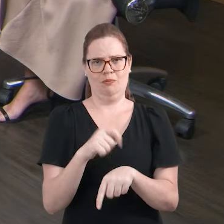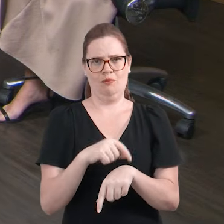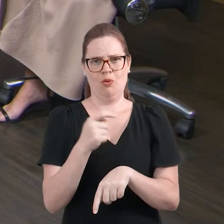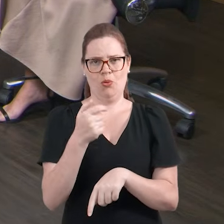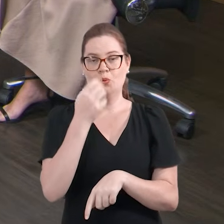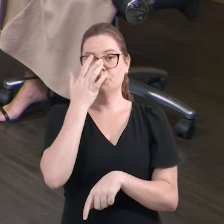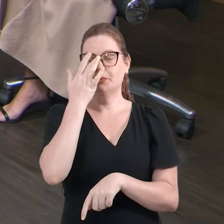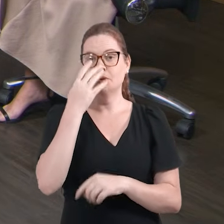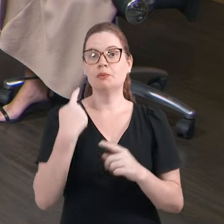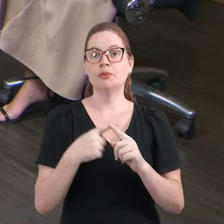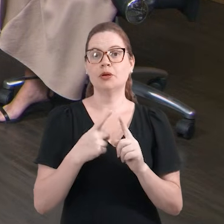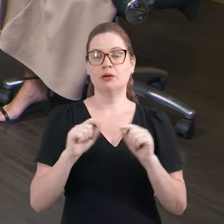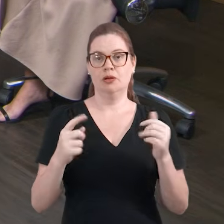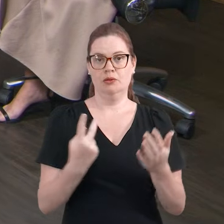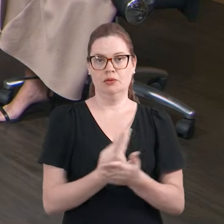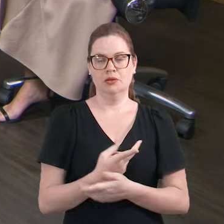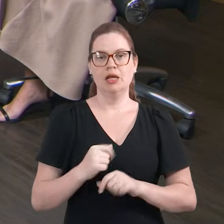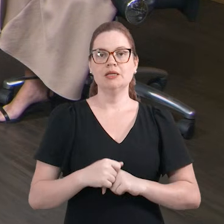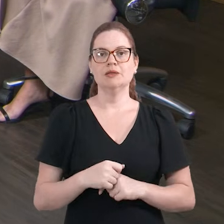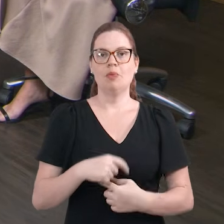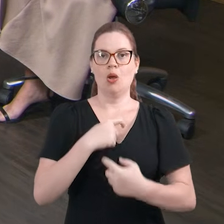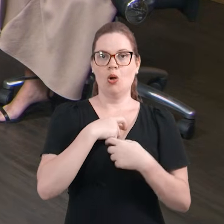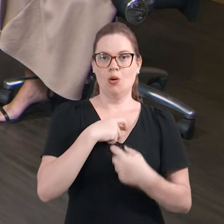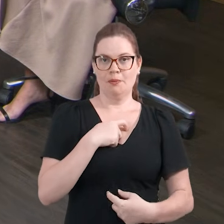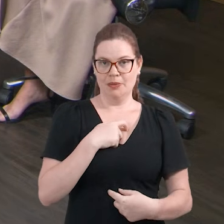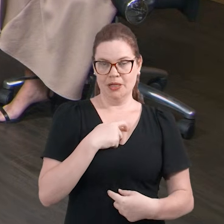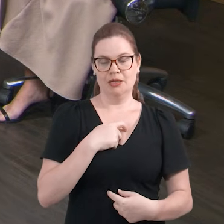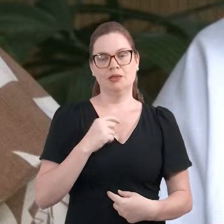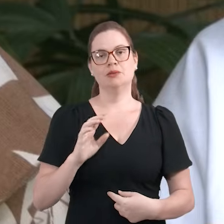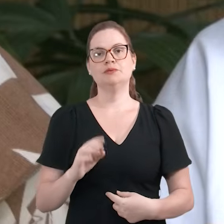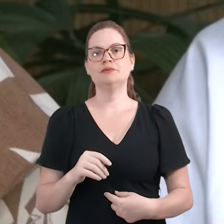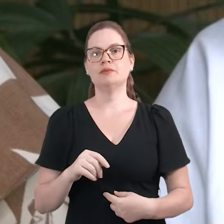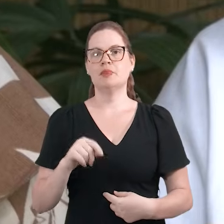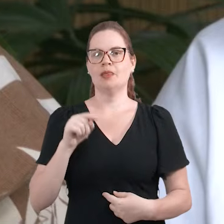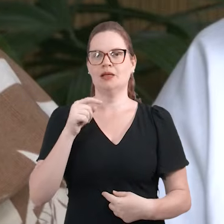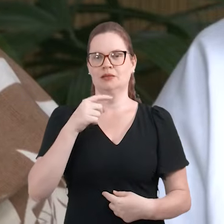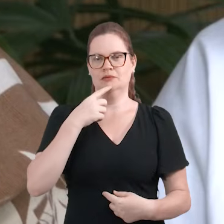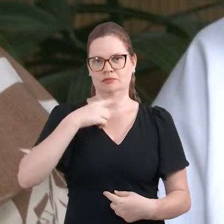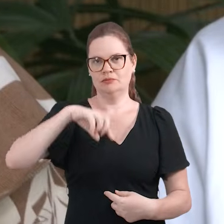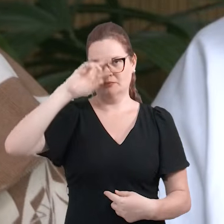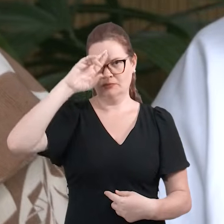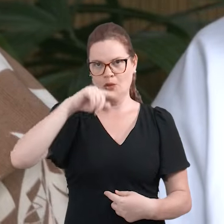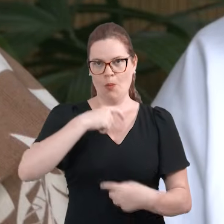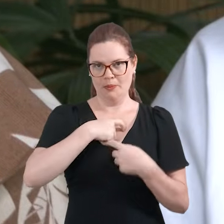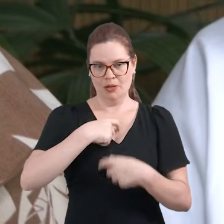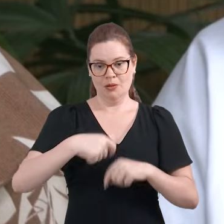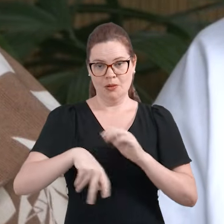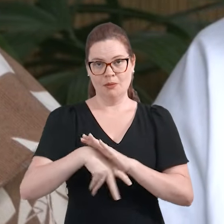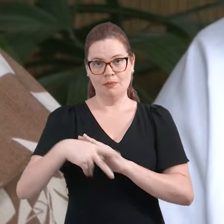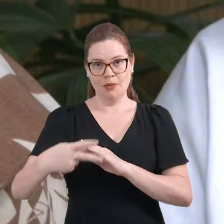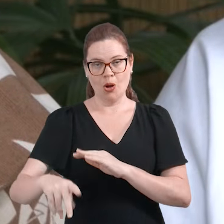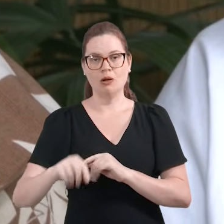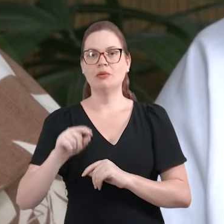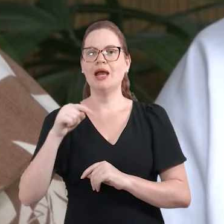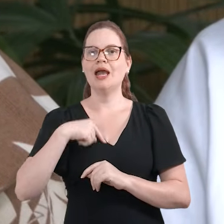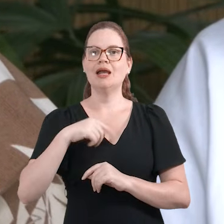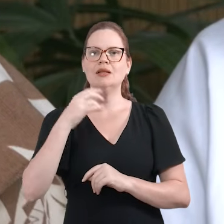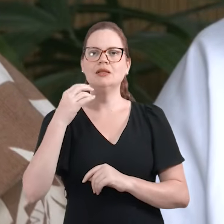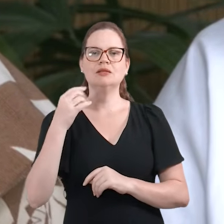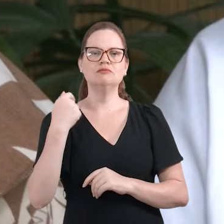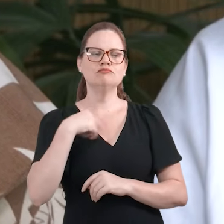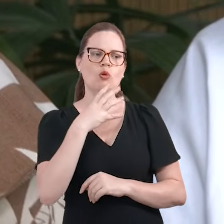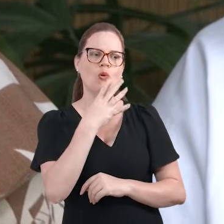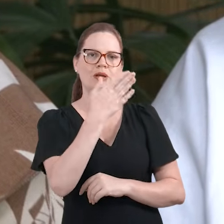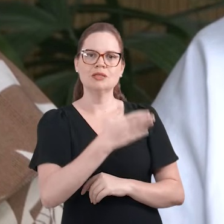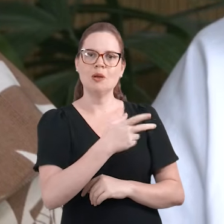nos Estados Unidos teve com um obreiro lá da República Dominicana. E aí aconteceu que eles